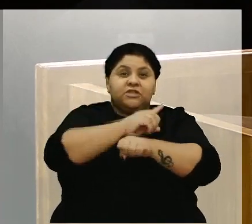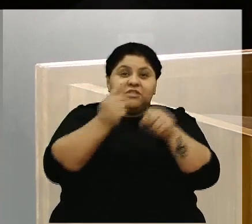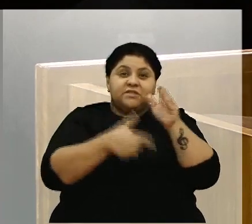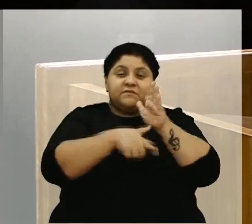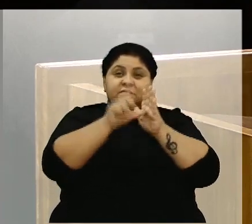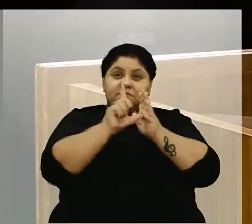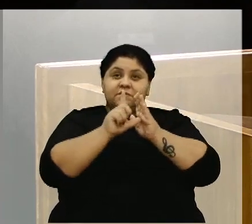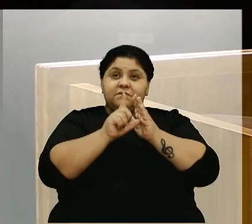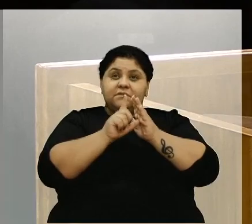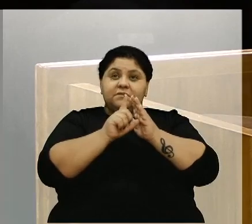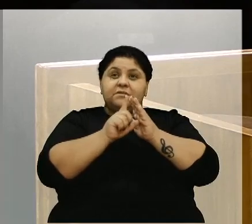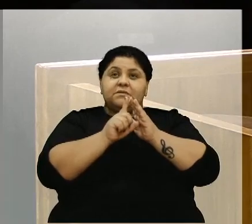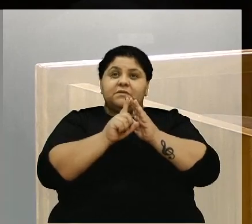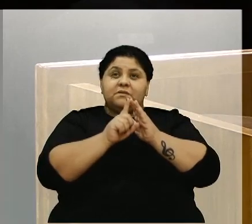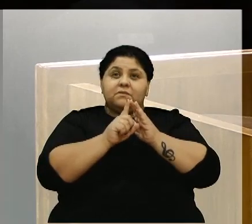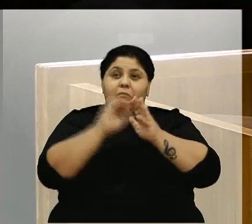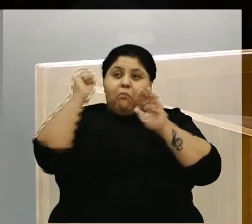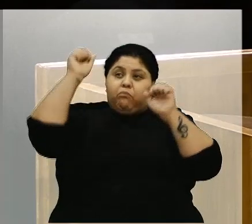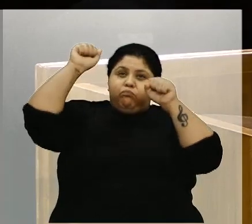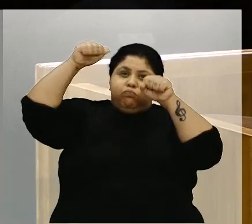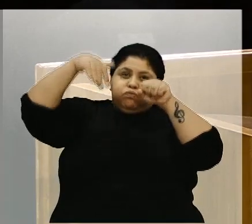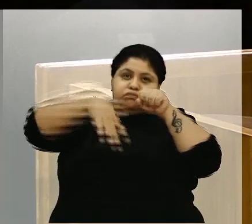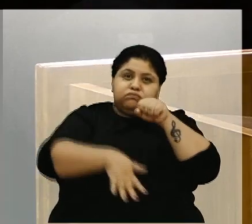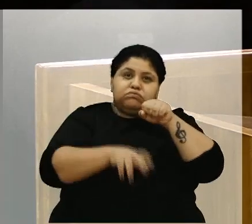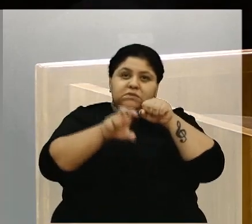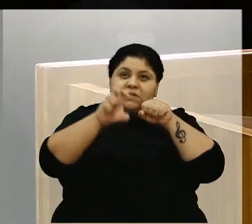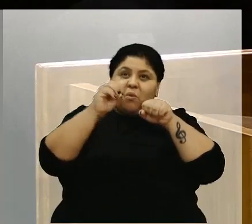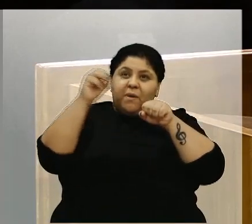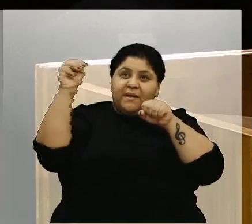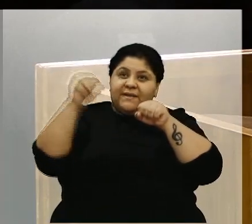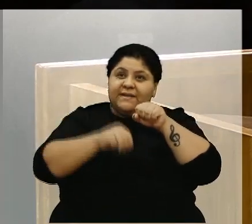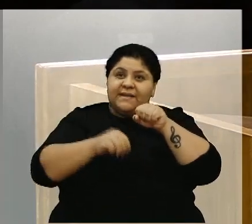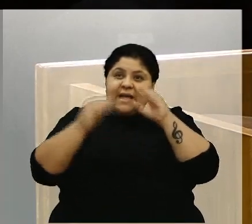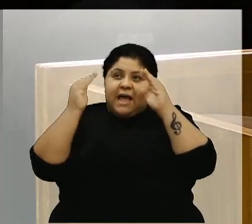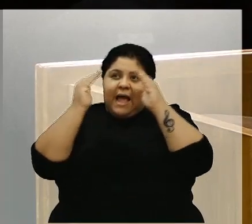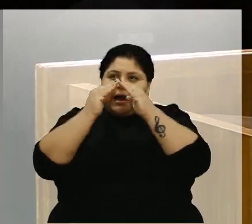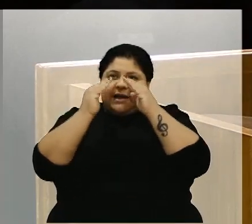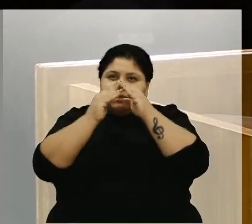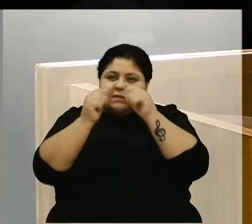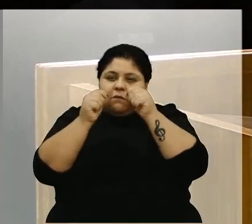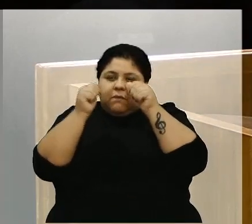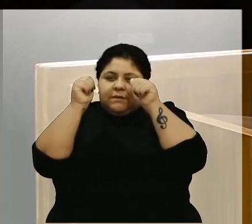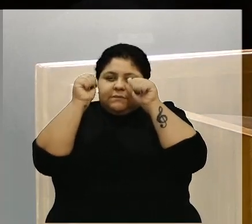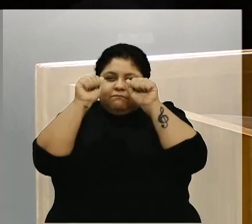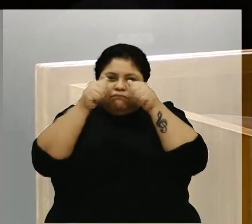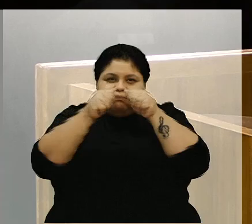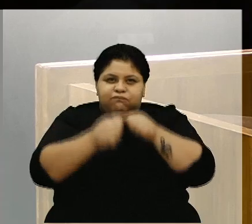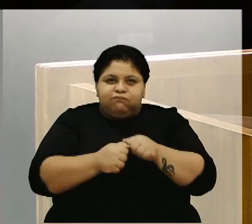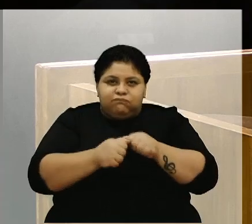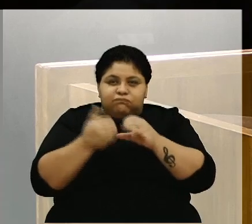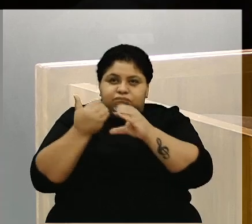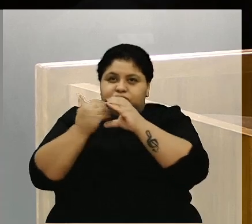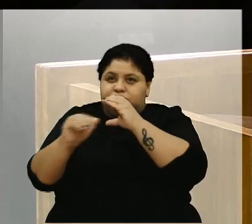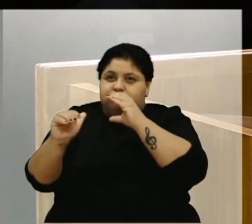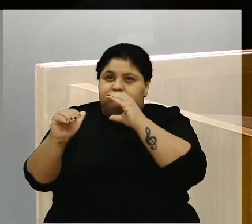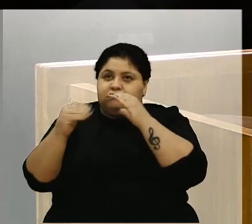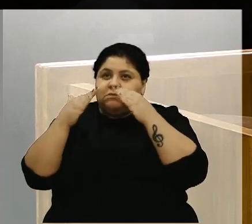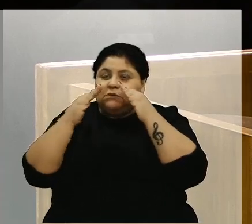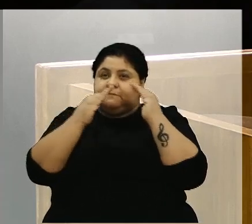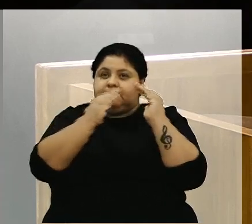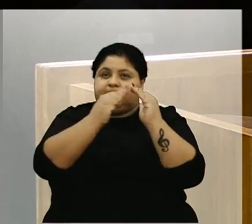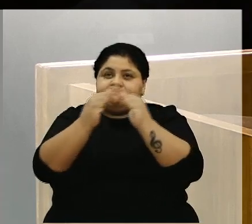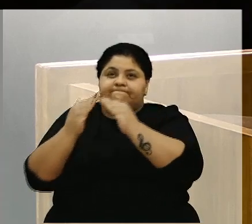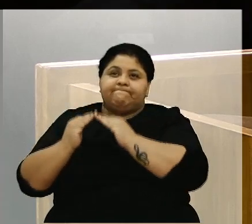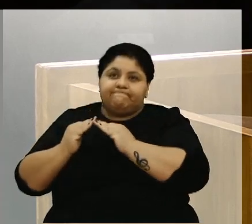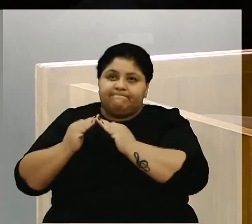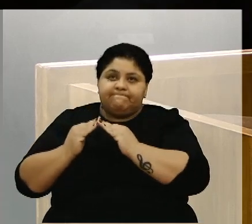um peral de 50 metros, a casa caindo, e eu encaminhei a família para a Secretaria da Habitação. A família arrumou